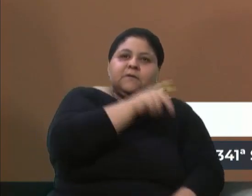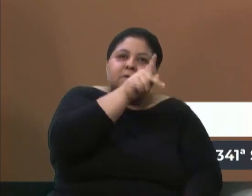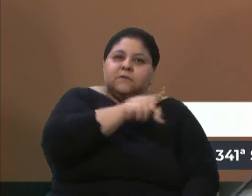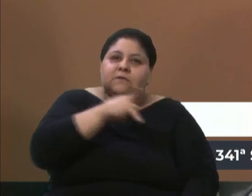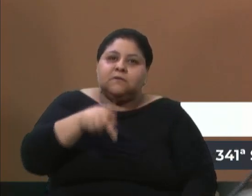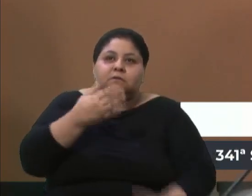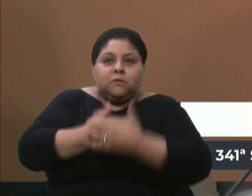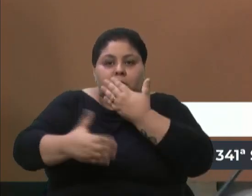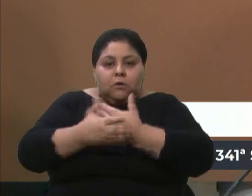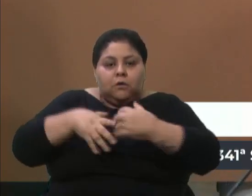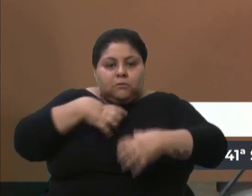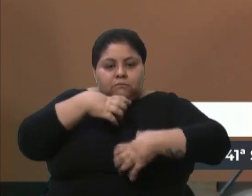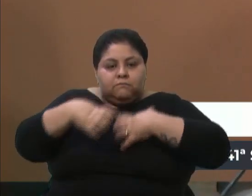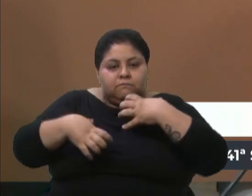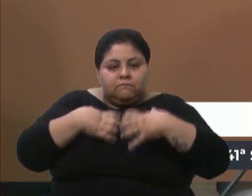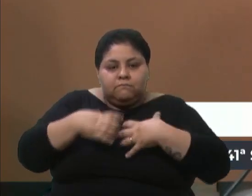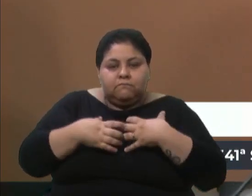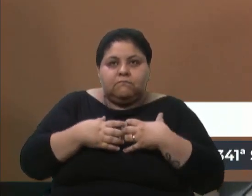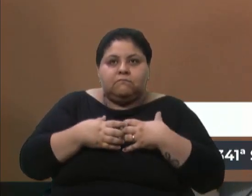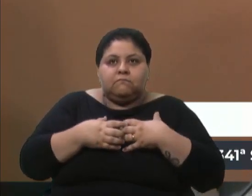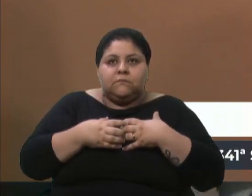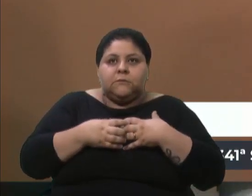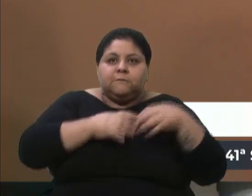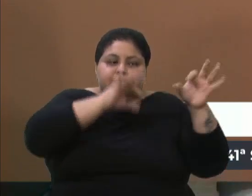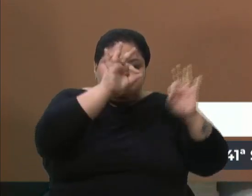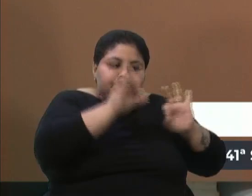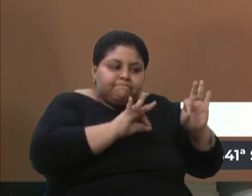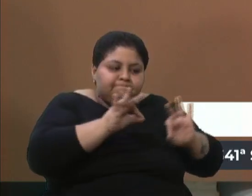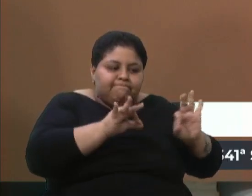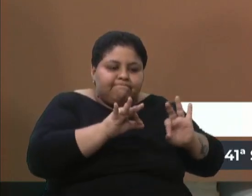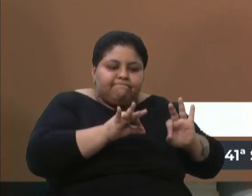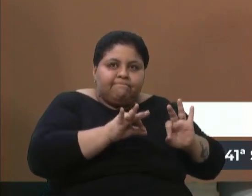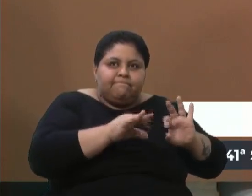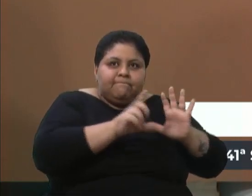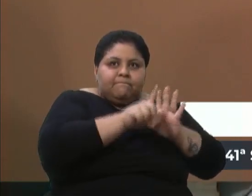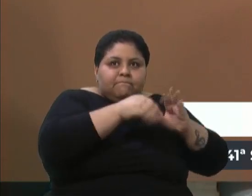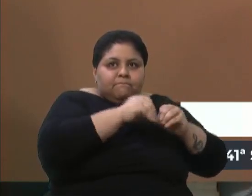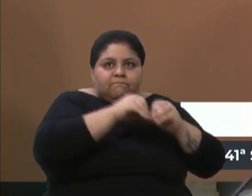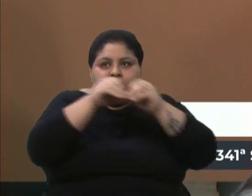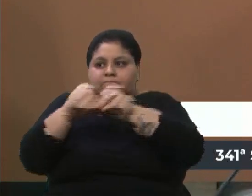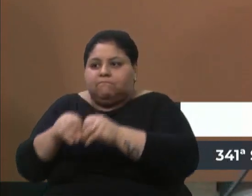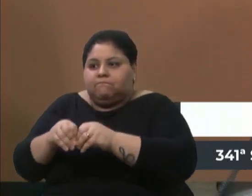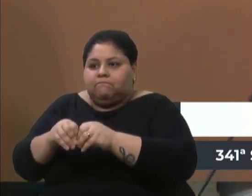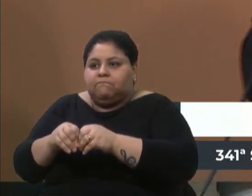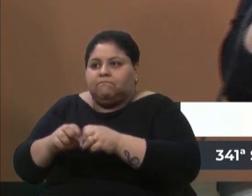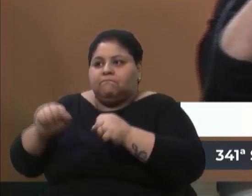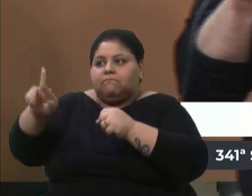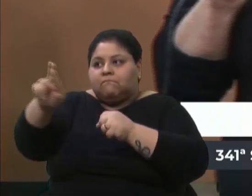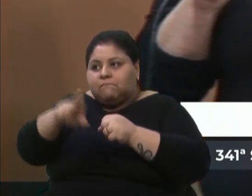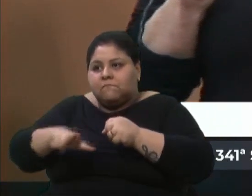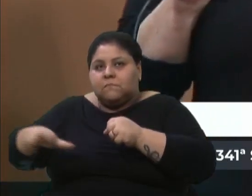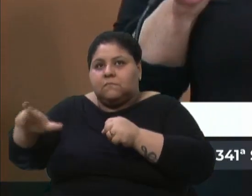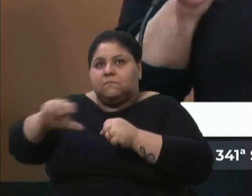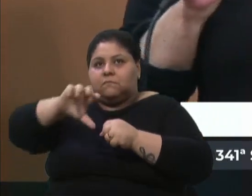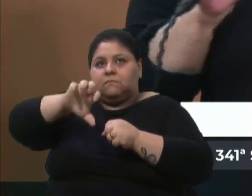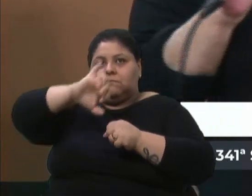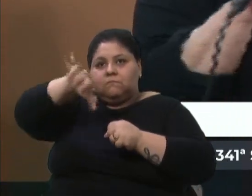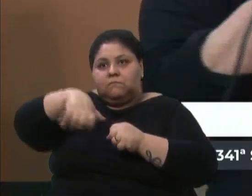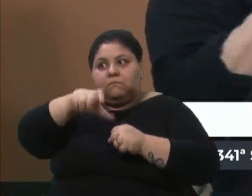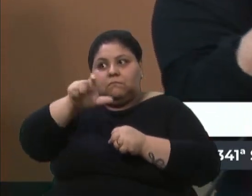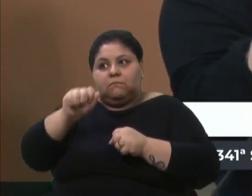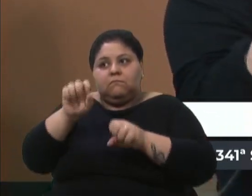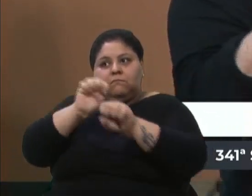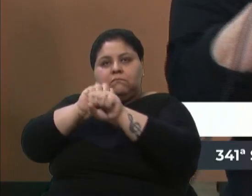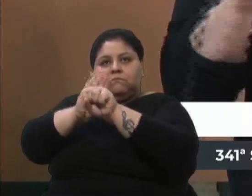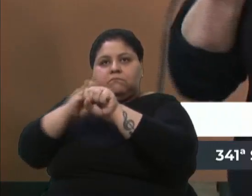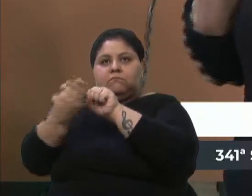formas, tentar conciliar para que não fosse retirado lá da região do Risso o EJA. Uma parte, vereador. Mas não, a